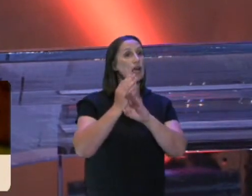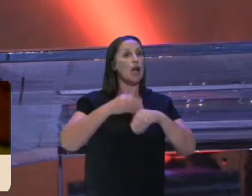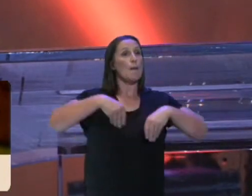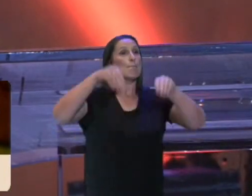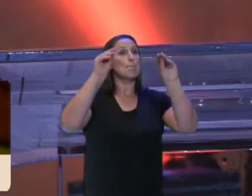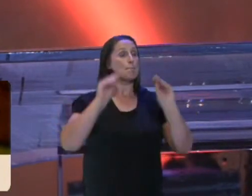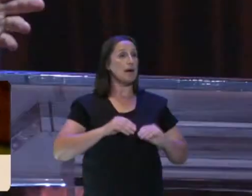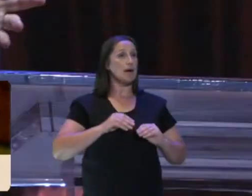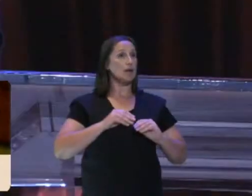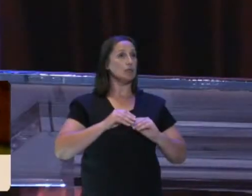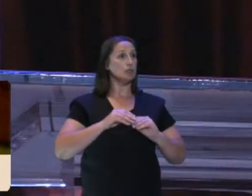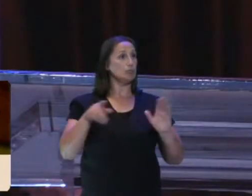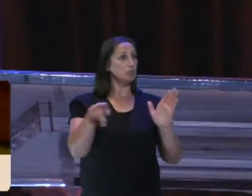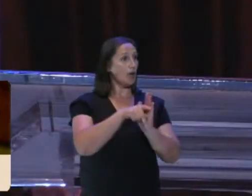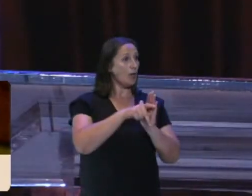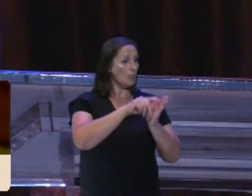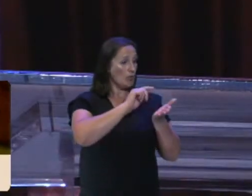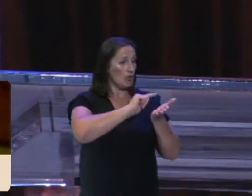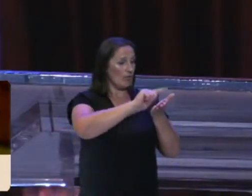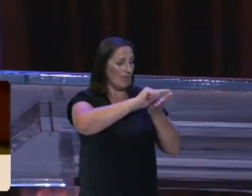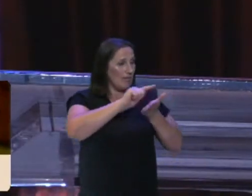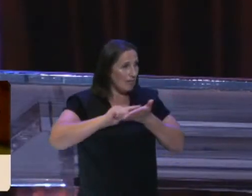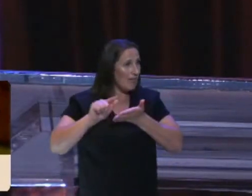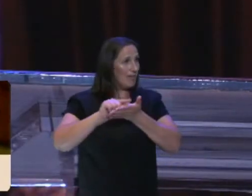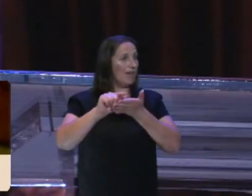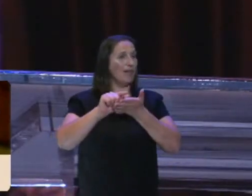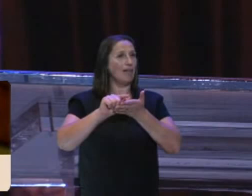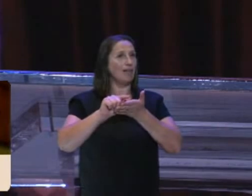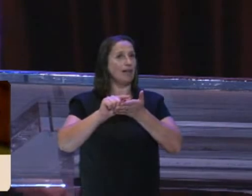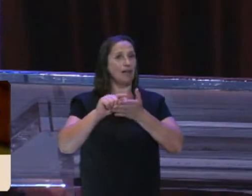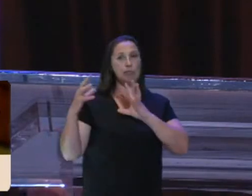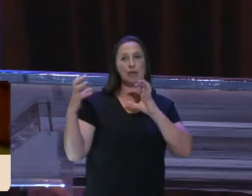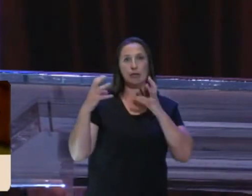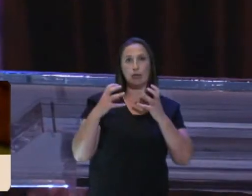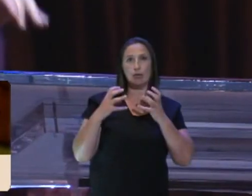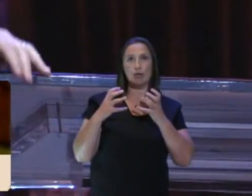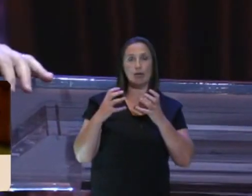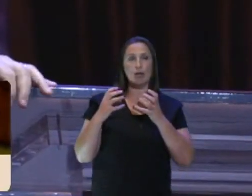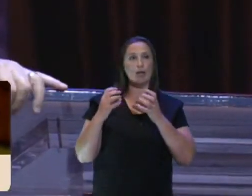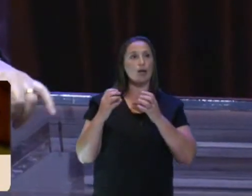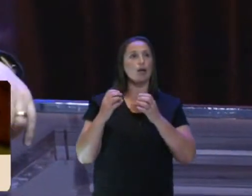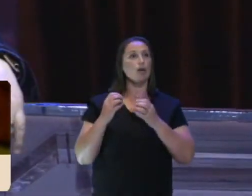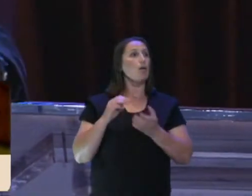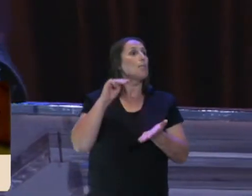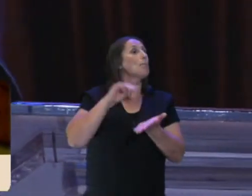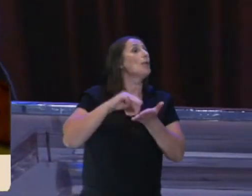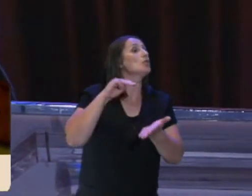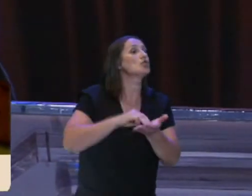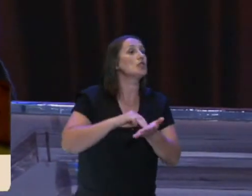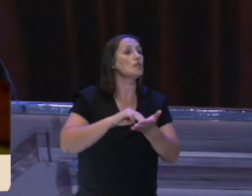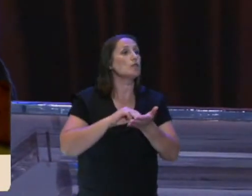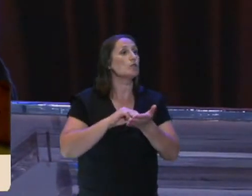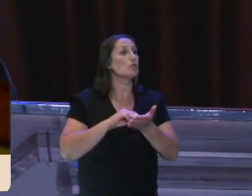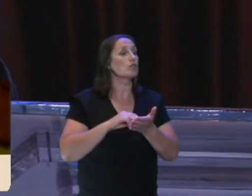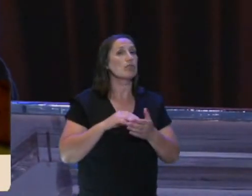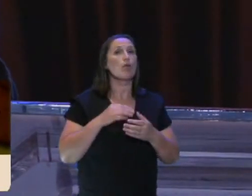Não estou brincando, eles mesmos deram risada. Falei assim: qual é o motivo grave? Não tinha nenhum motivo